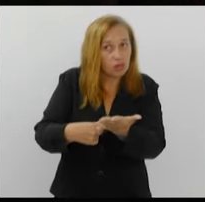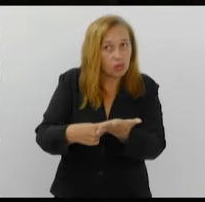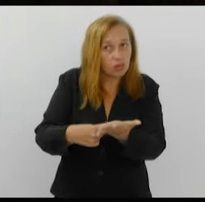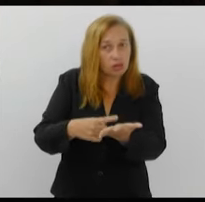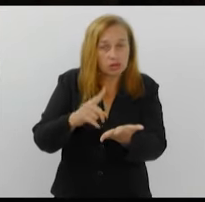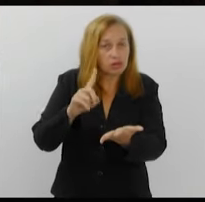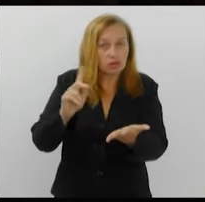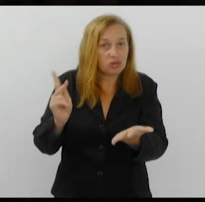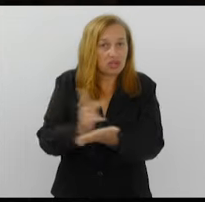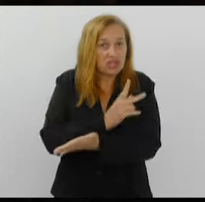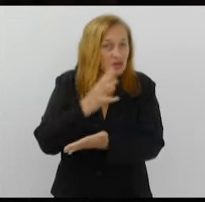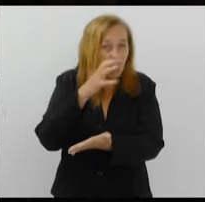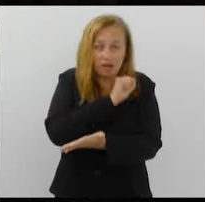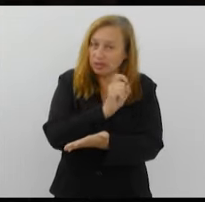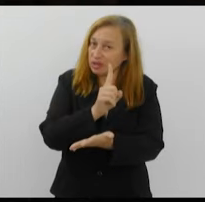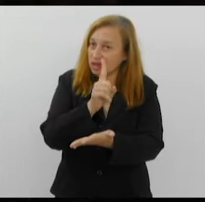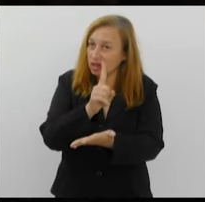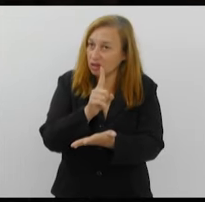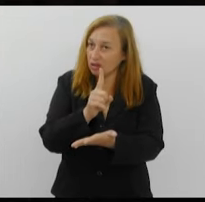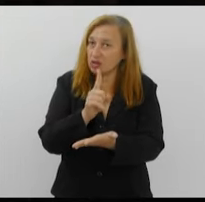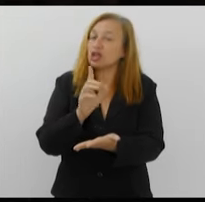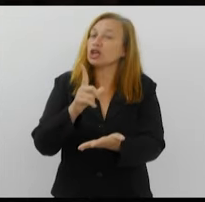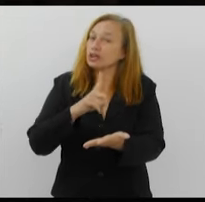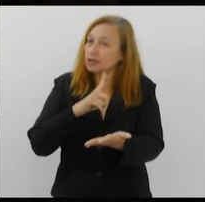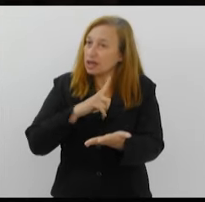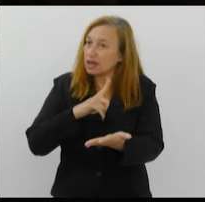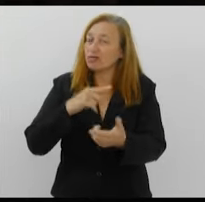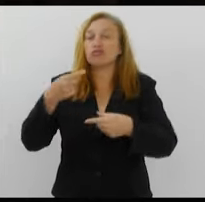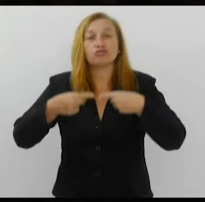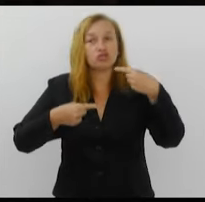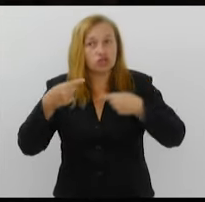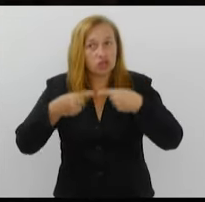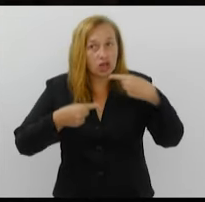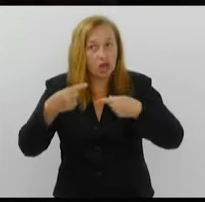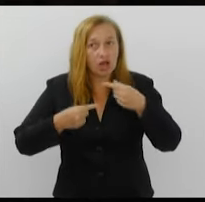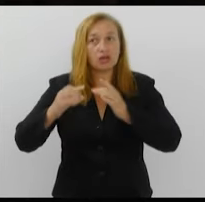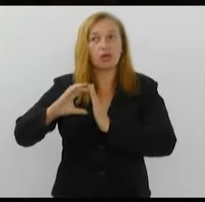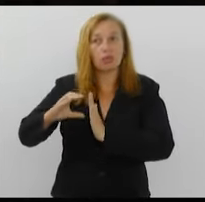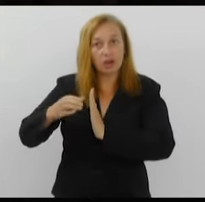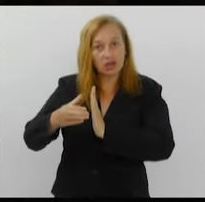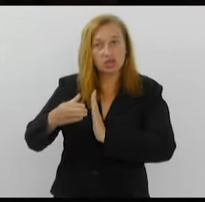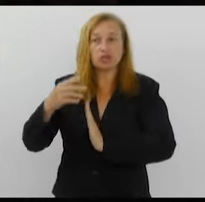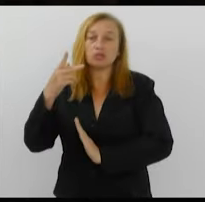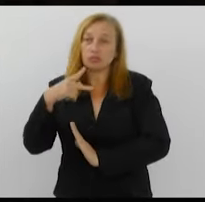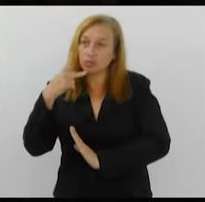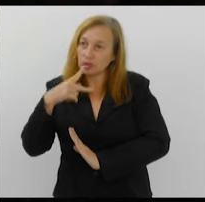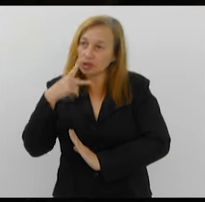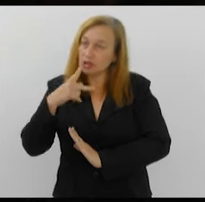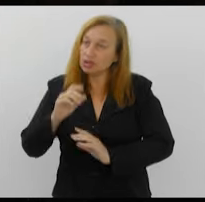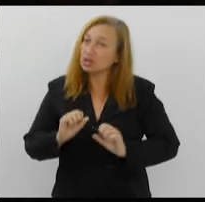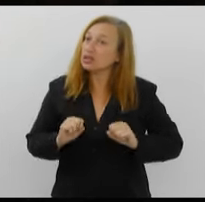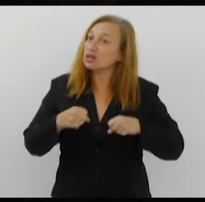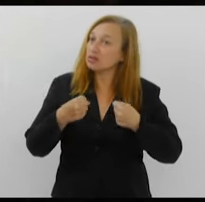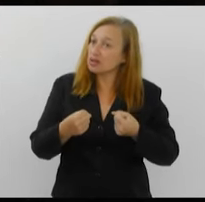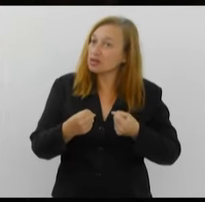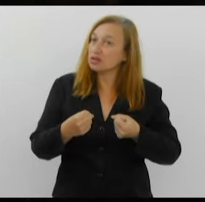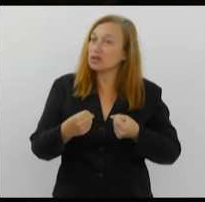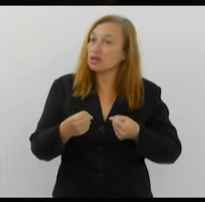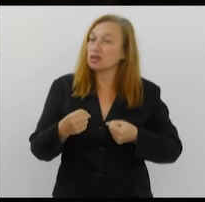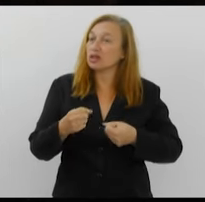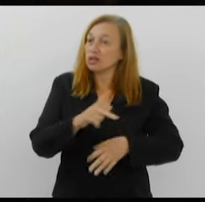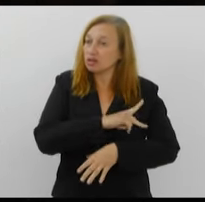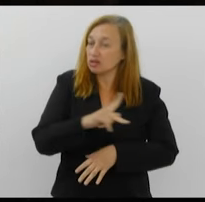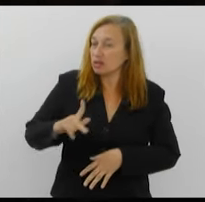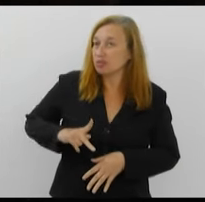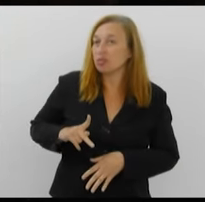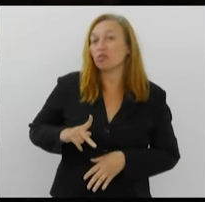do nada. Obviamente, houve algum diálogo com um partido político perante a defensoria e os advogados desse